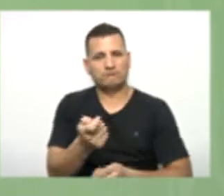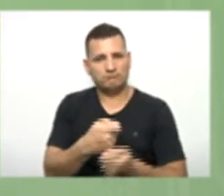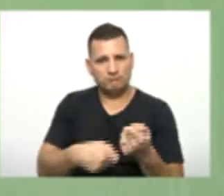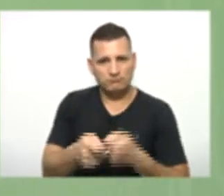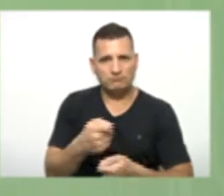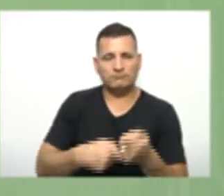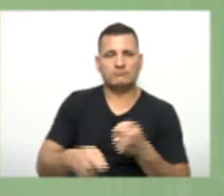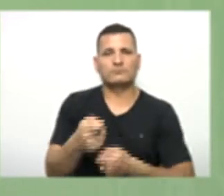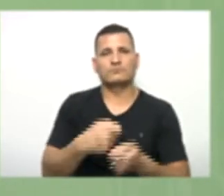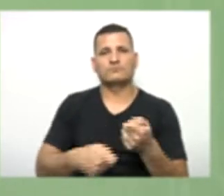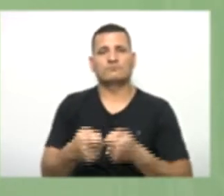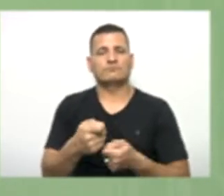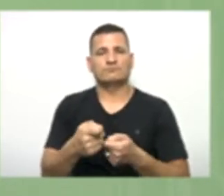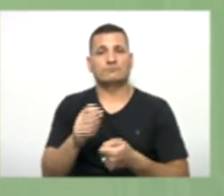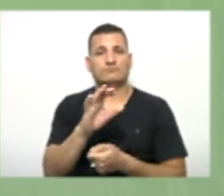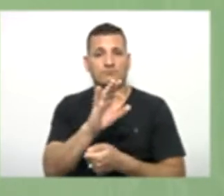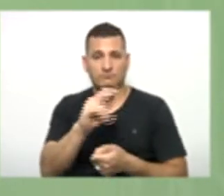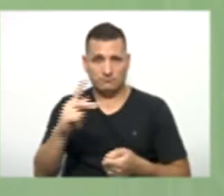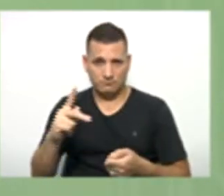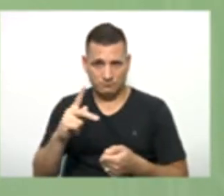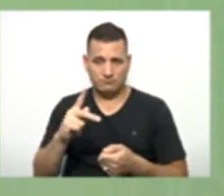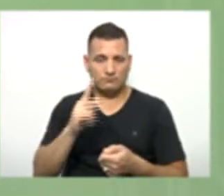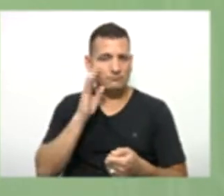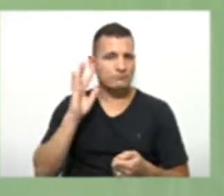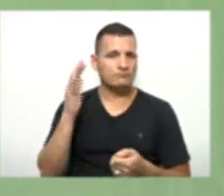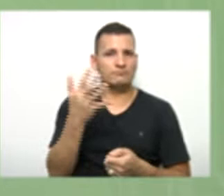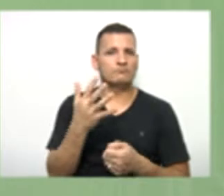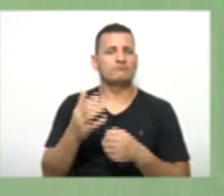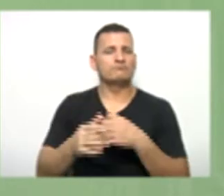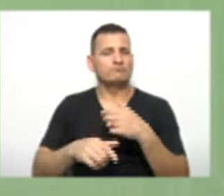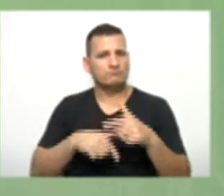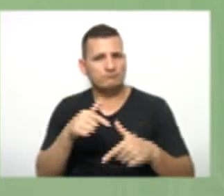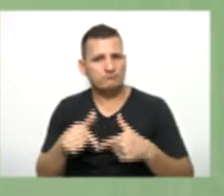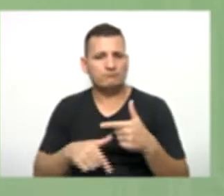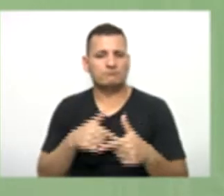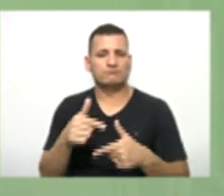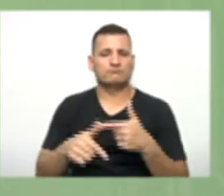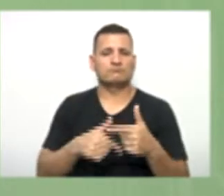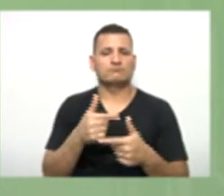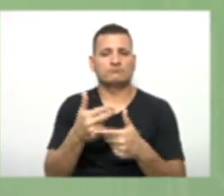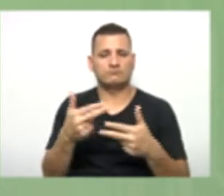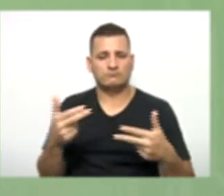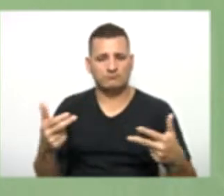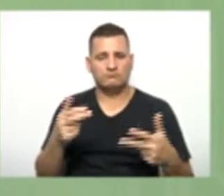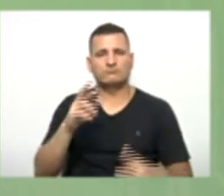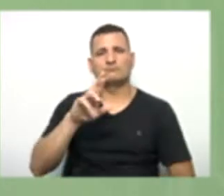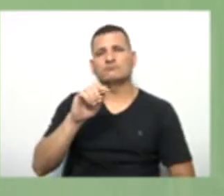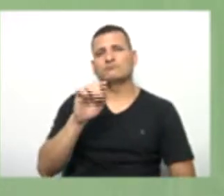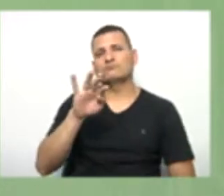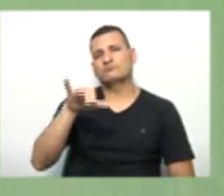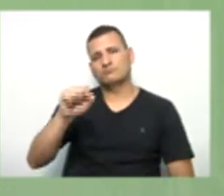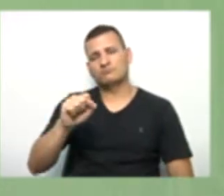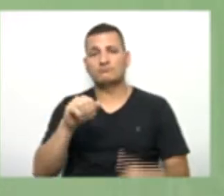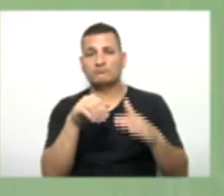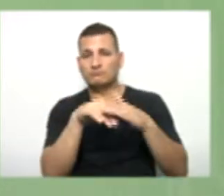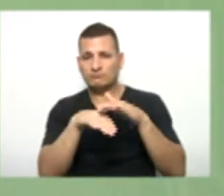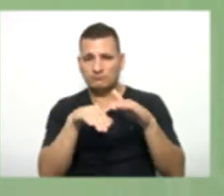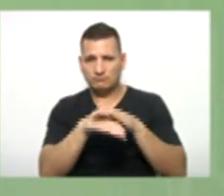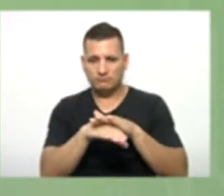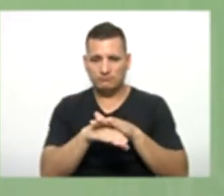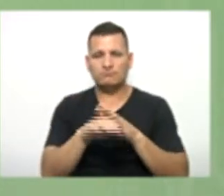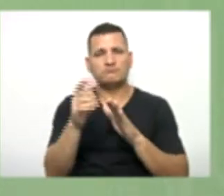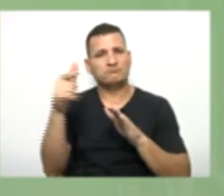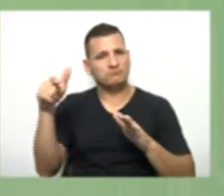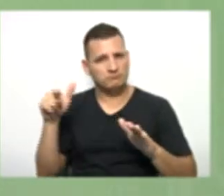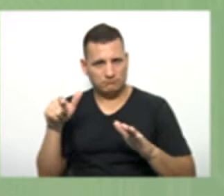cooperativas, resolvendo atividades de apuração de RATs, reserva legal e outros tipos de